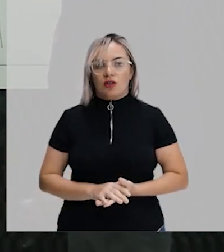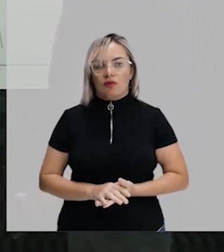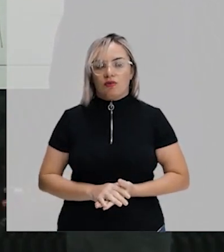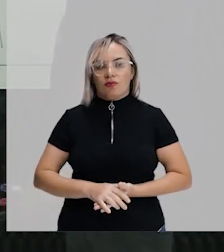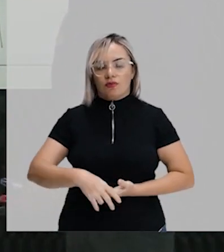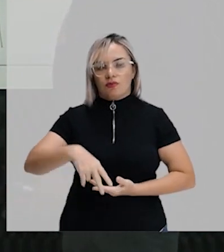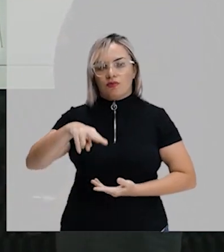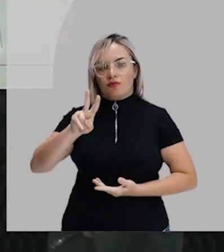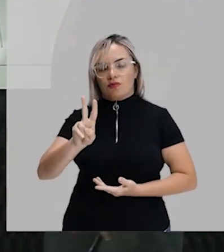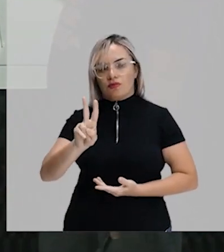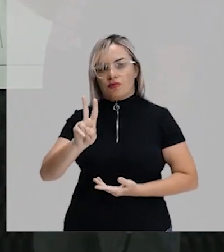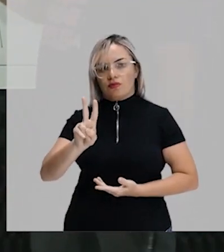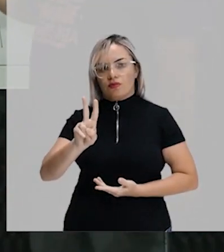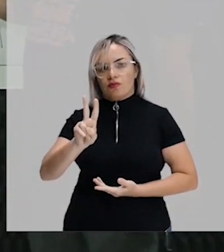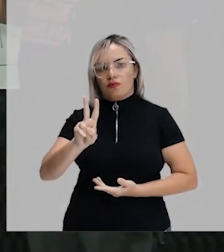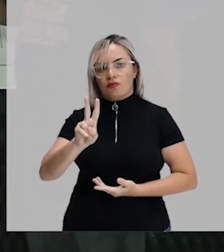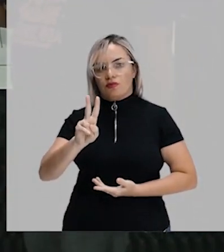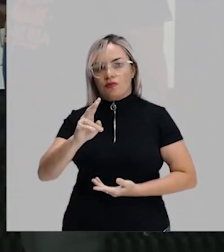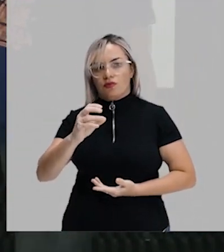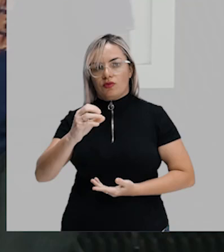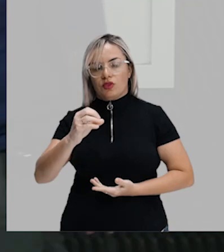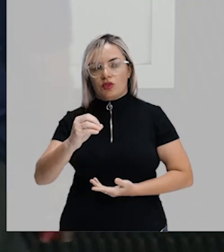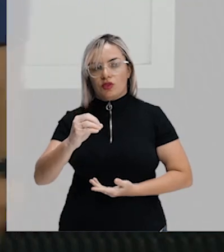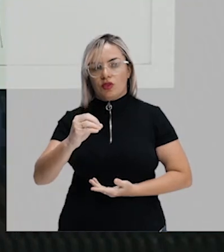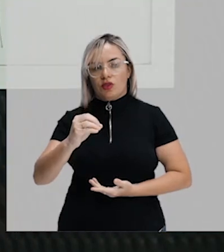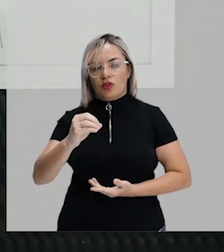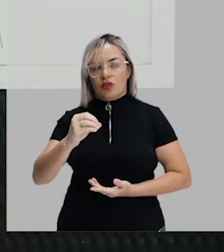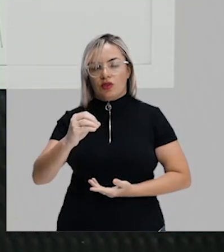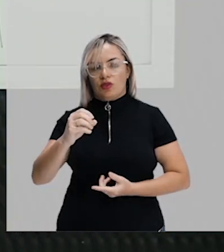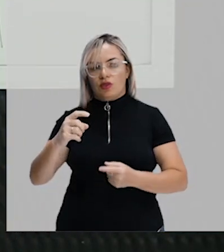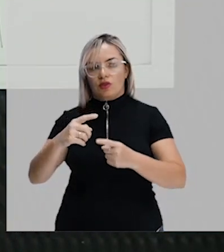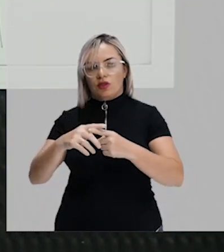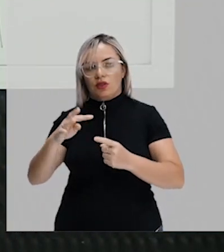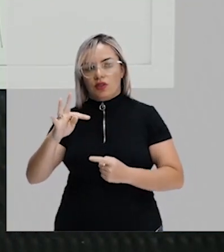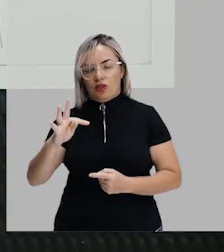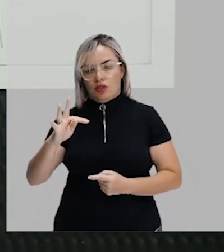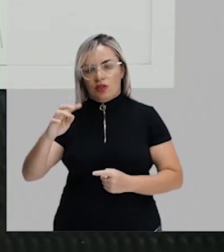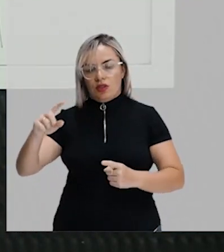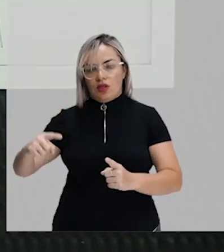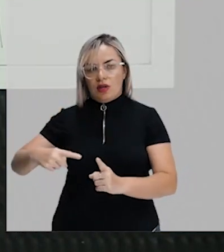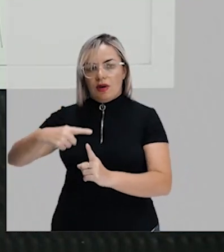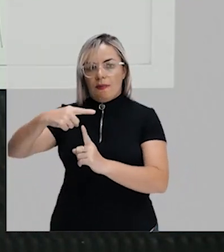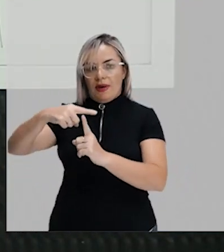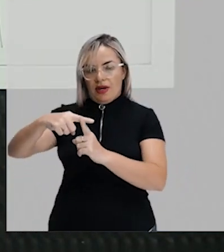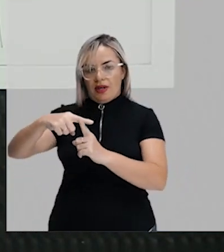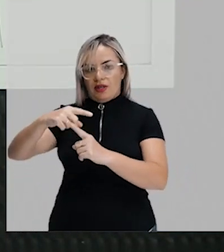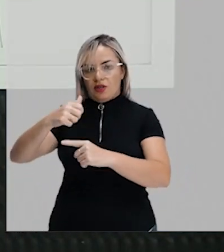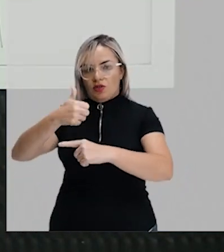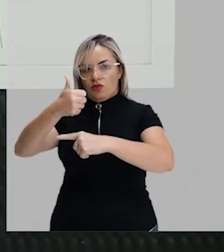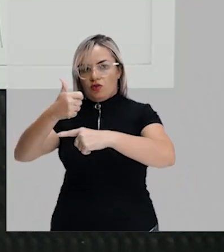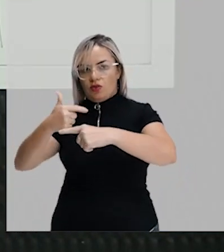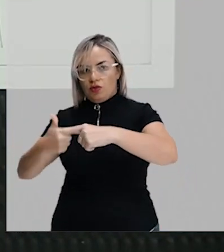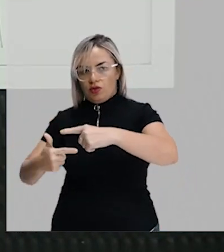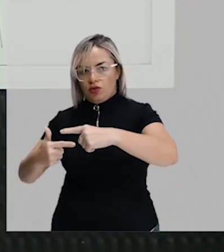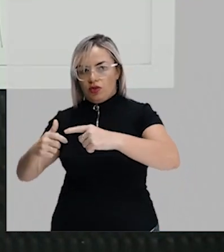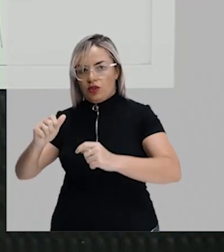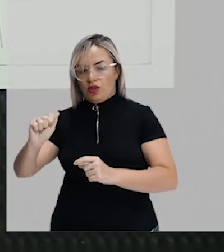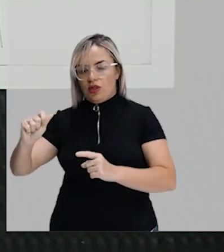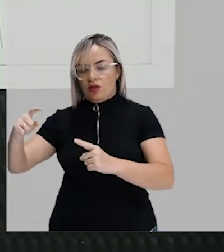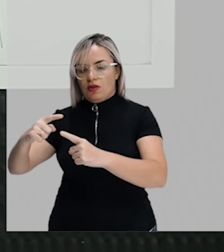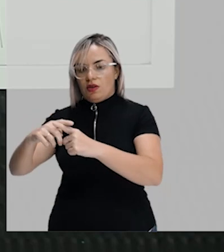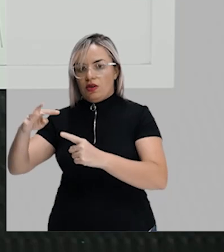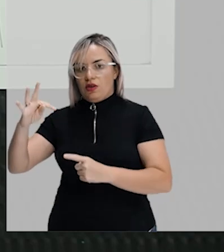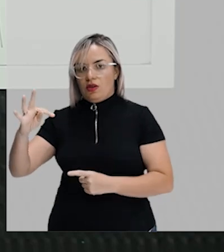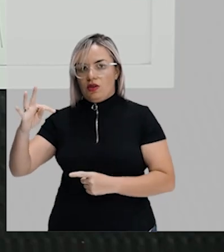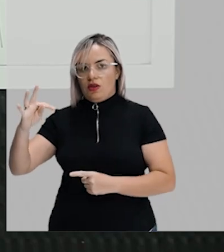menos a metade da gravidade vezes o tempo ao quadrado. Isso para ele chegar até o 2. Tá certo?